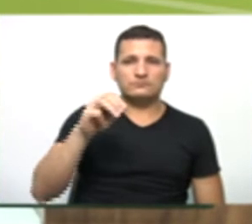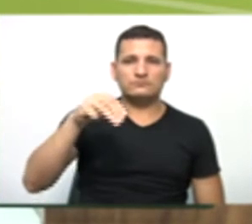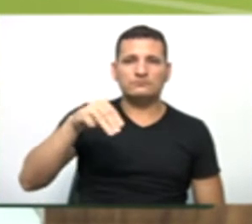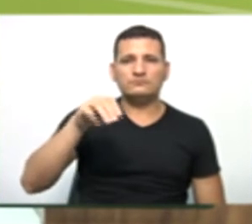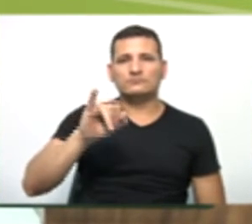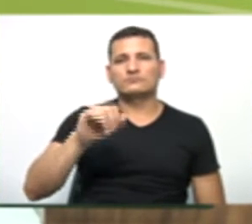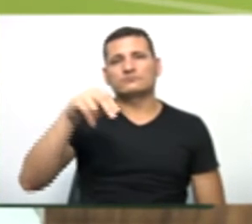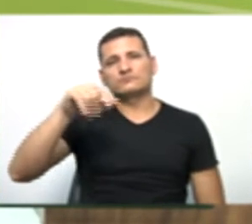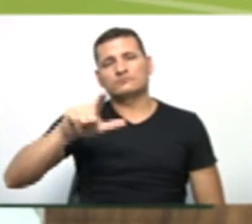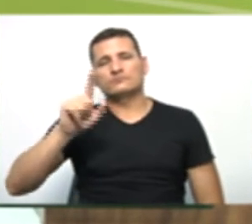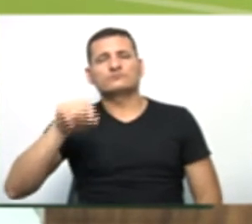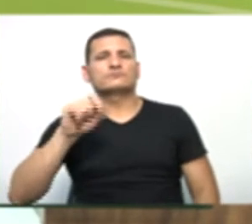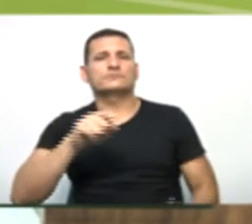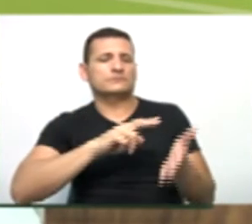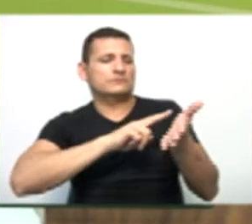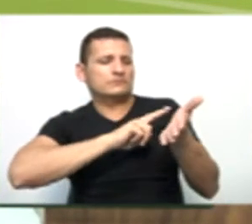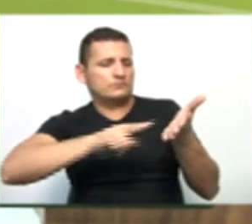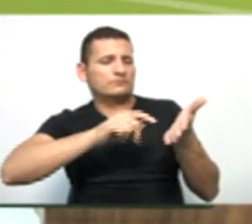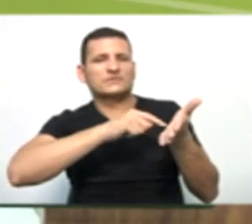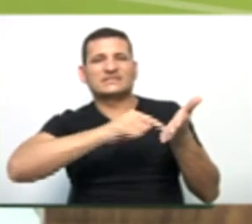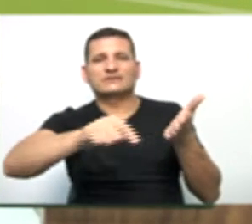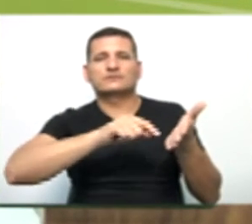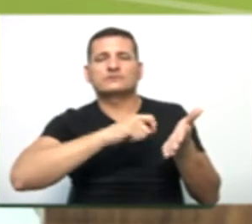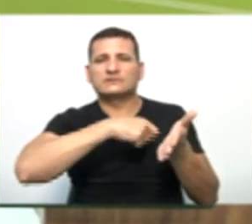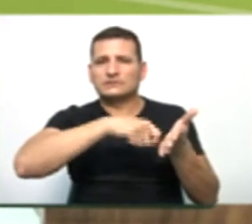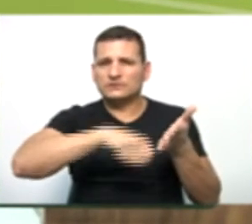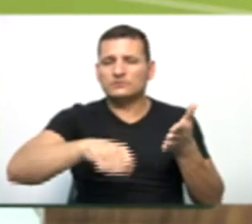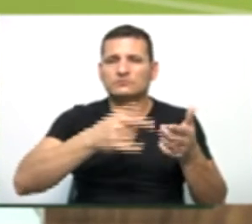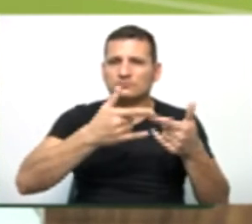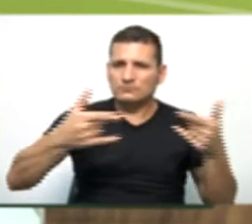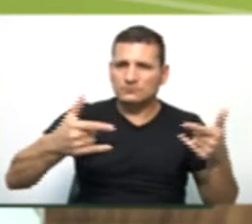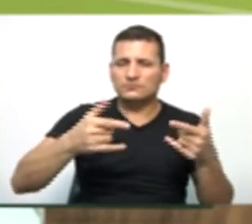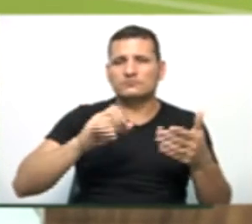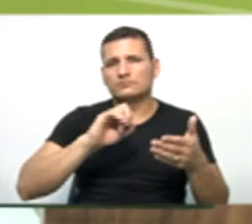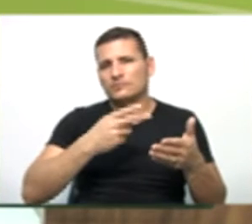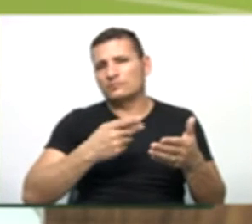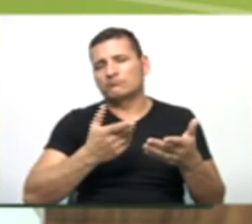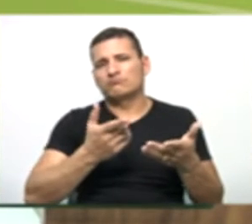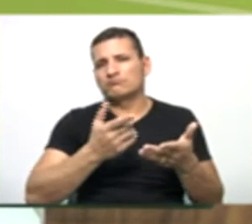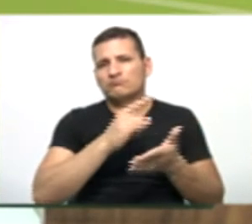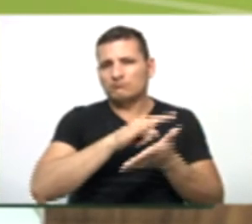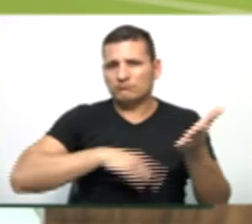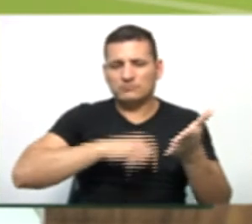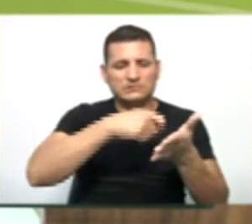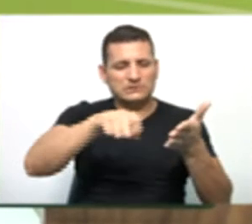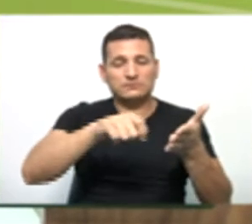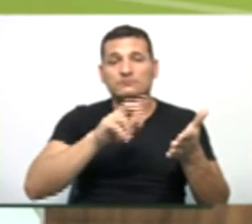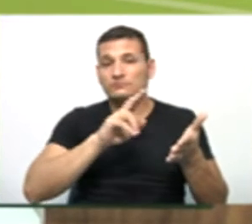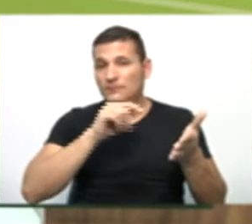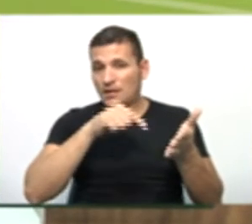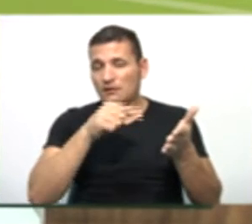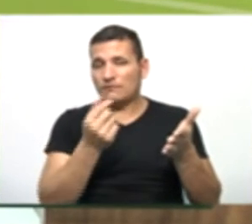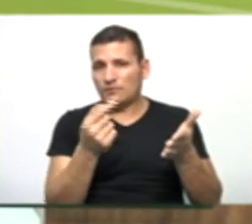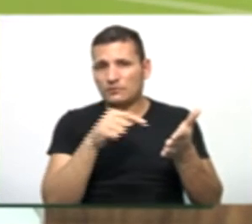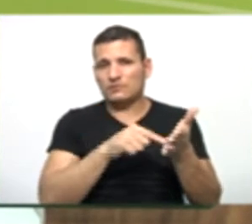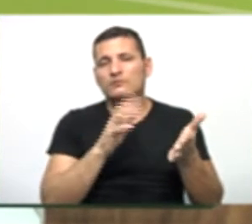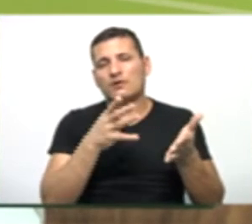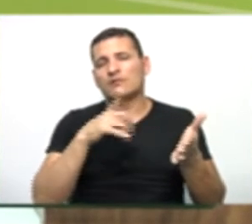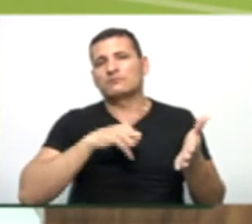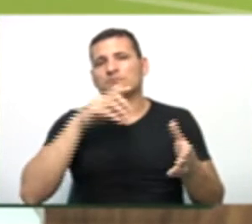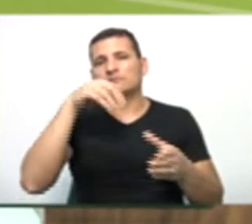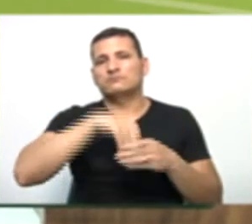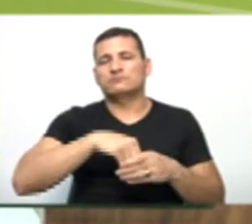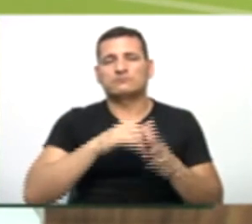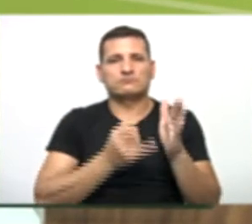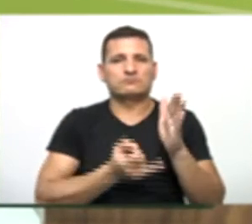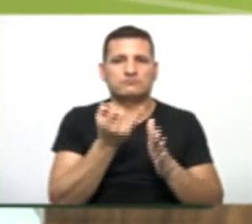é o que está escrito. Então, é o que está escrito na duplicata, é o que está escrito na nota promissória. No valor nominal já está incluso os juros.